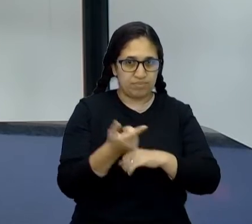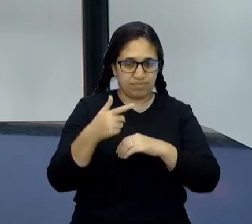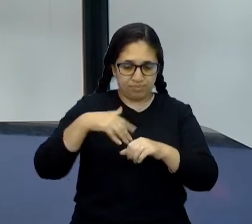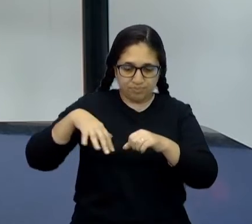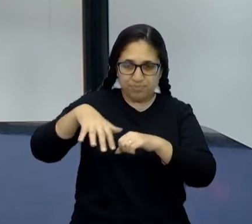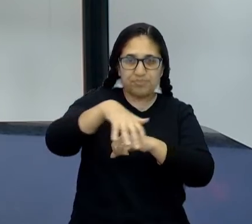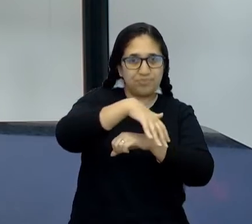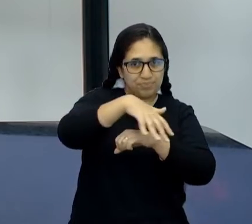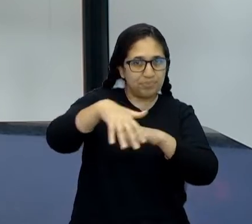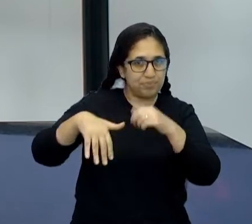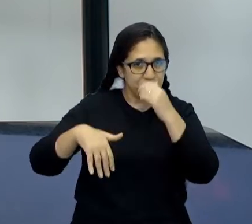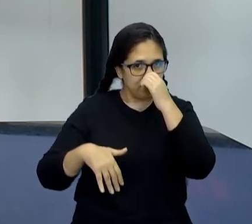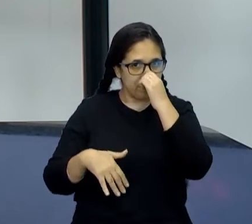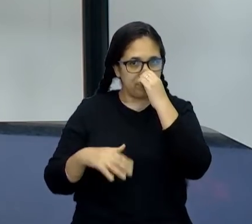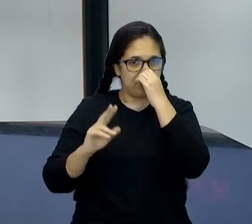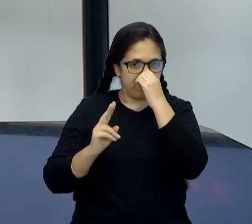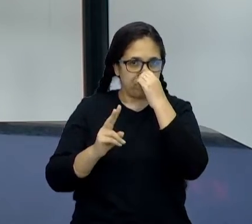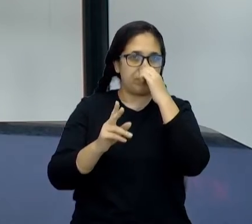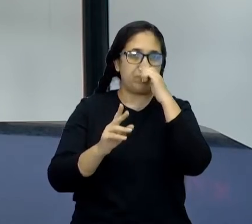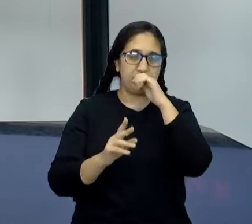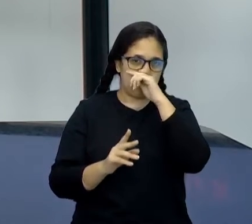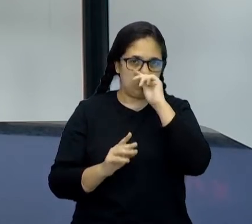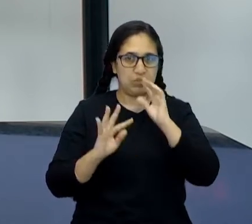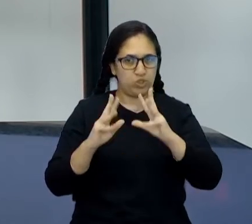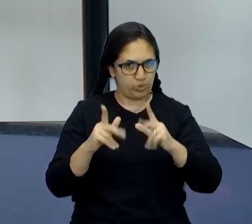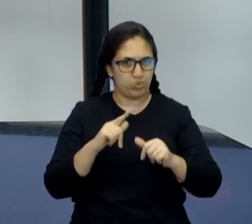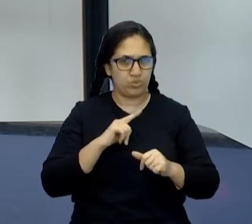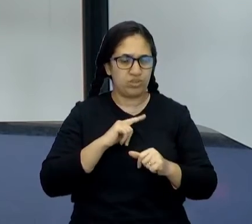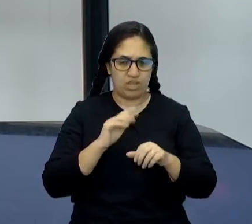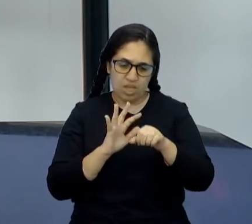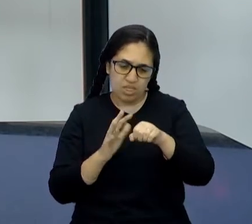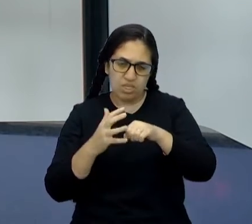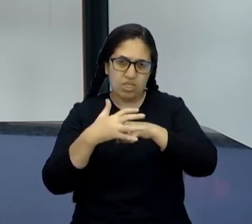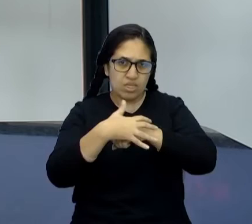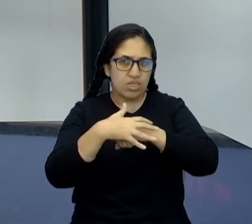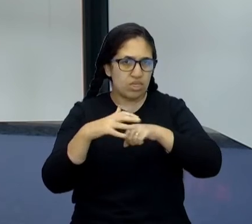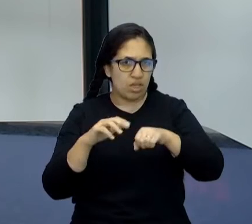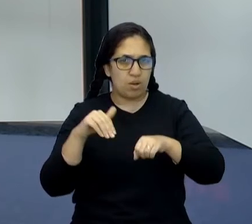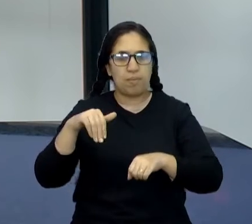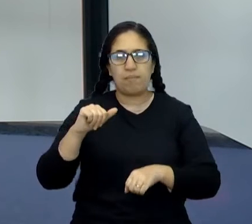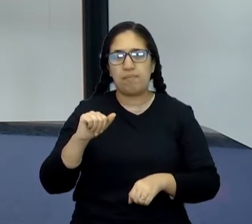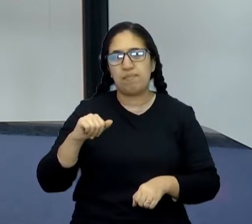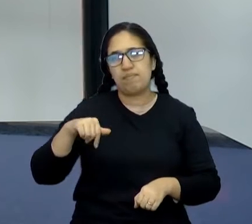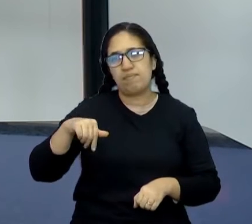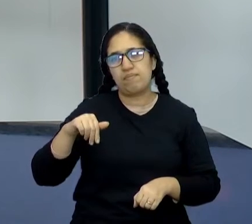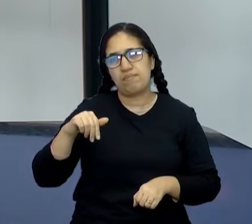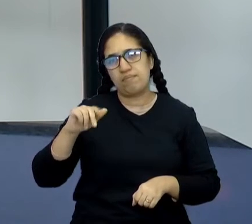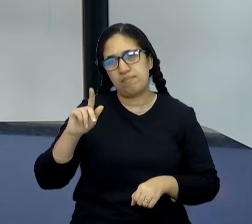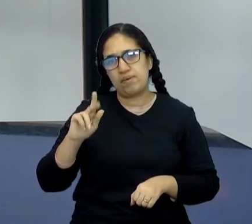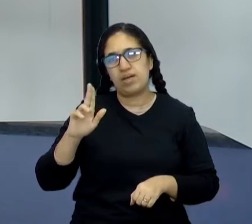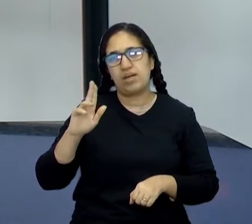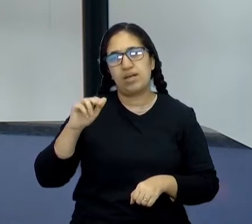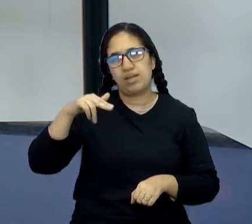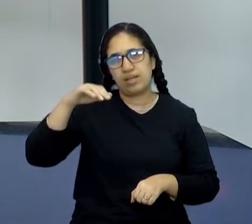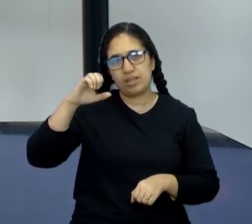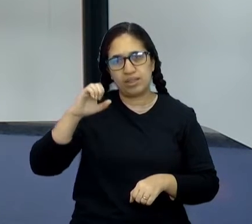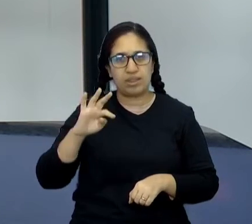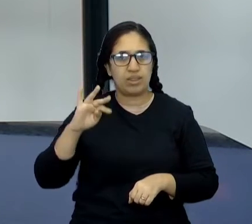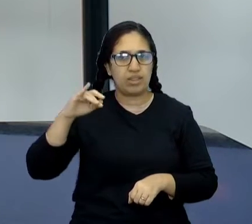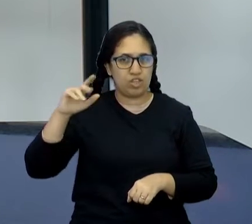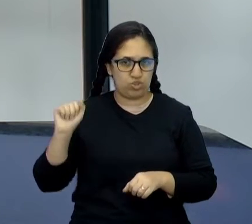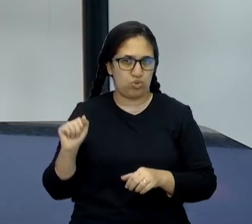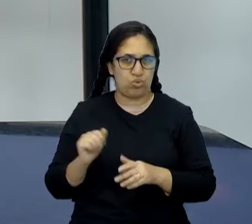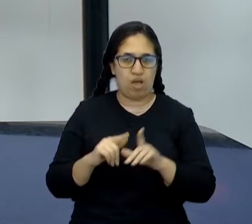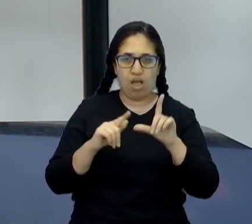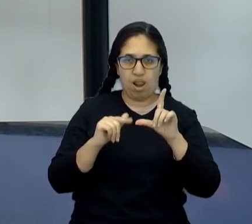é a região. E todo ímã tem, tá? E esse campo é chamado de campo magnético, tá bom? A gente representa na física pela letra